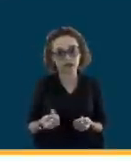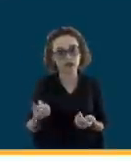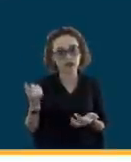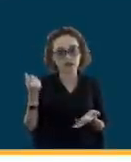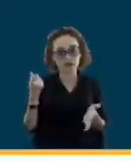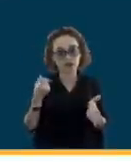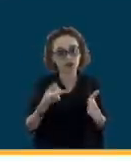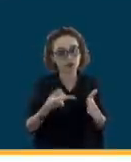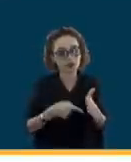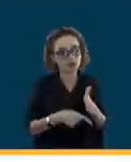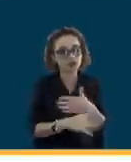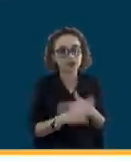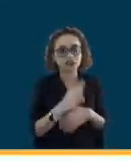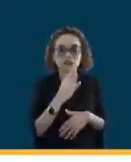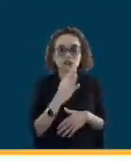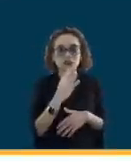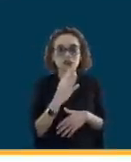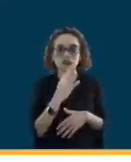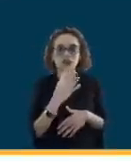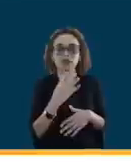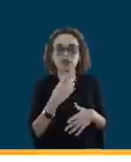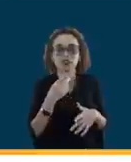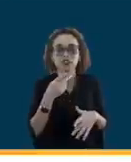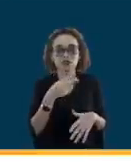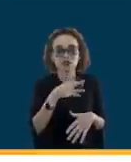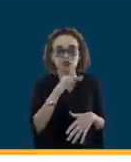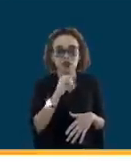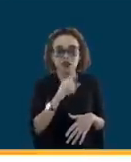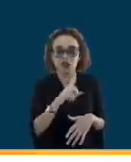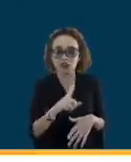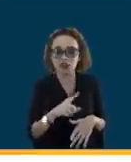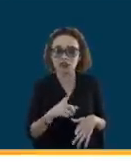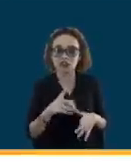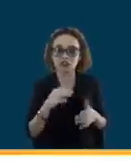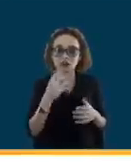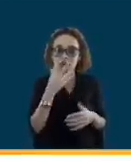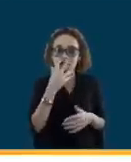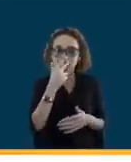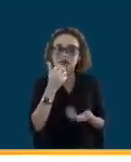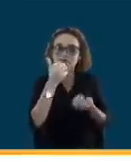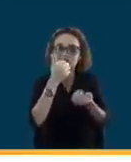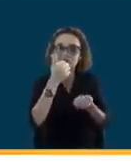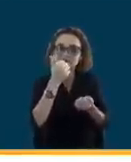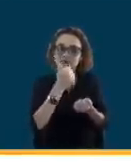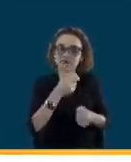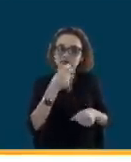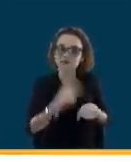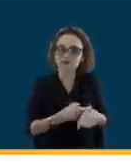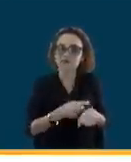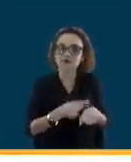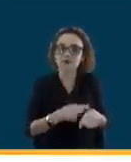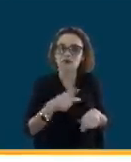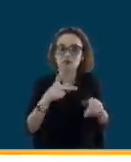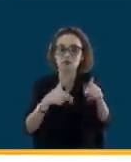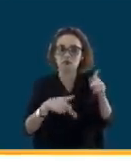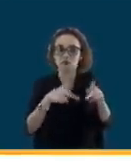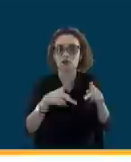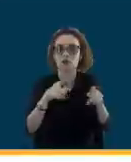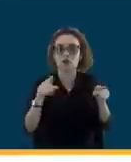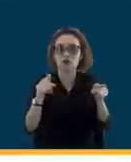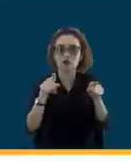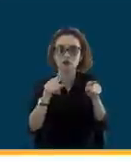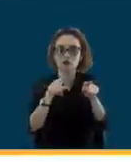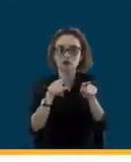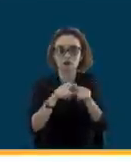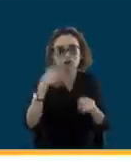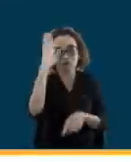de conhecimento, com essa raiz tão sólida, popular e, ao mesmo tempo, tão brejeira, tão